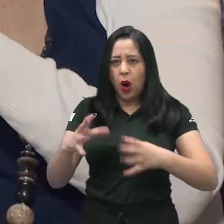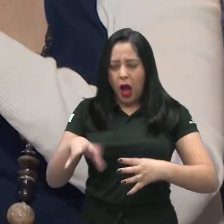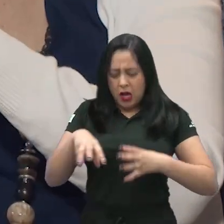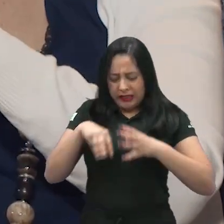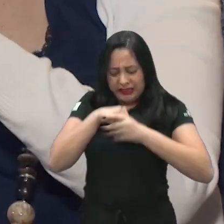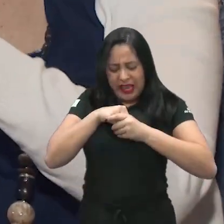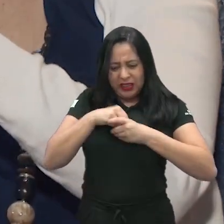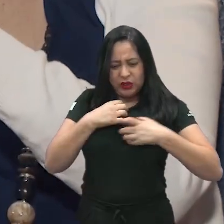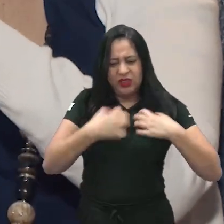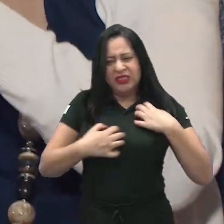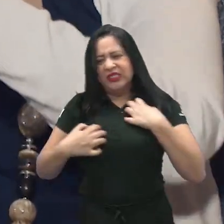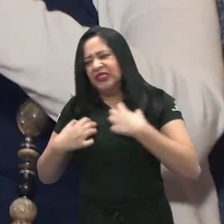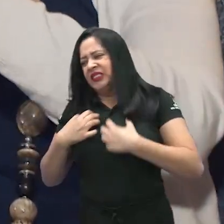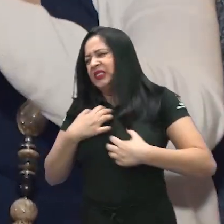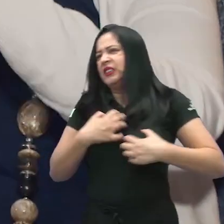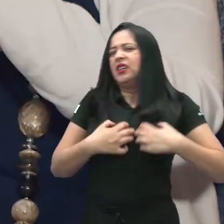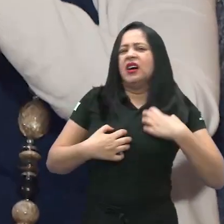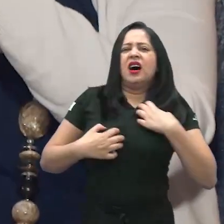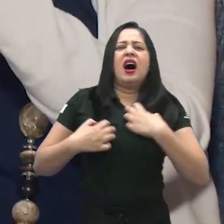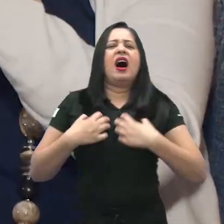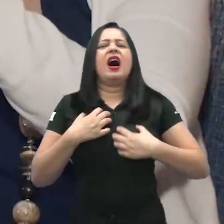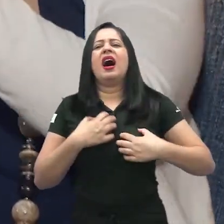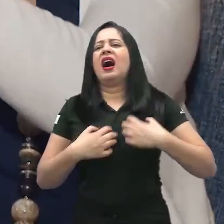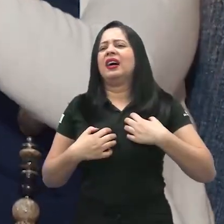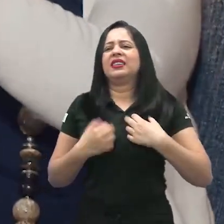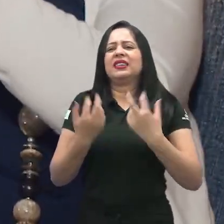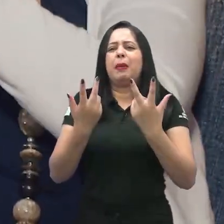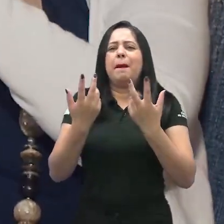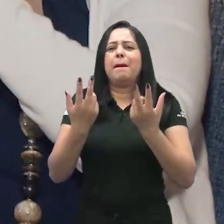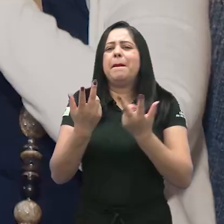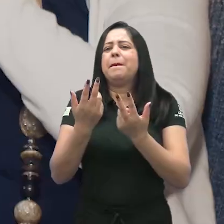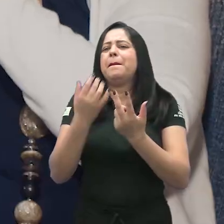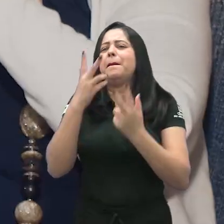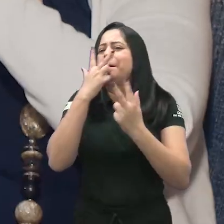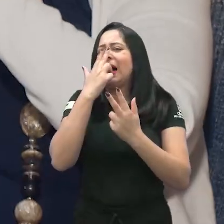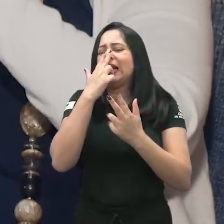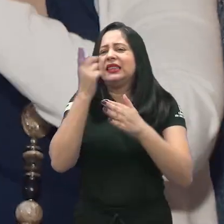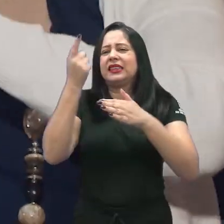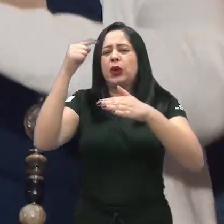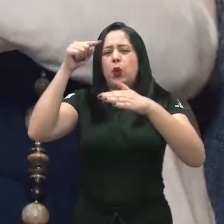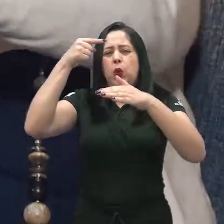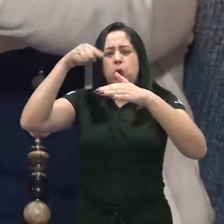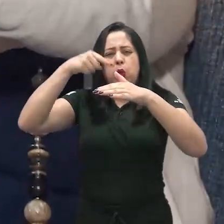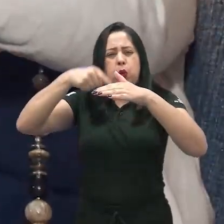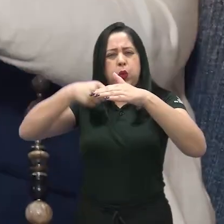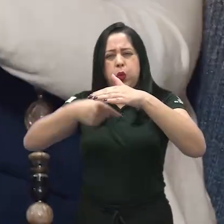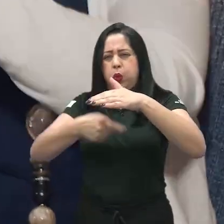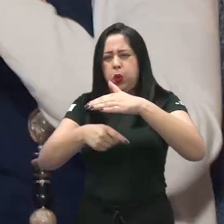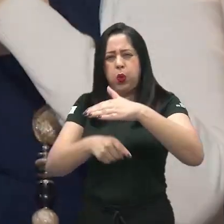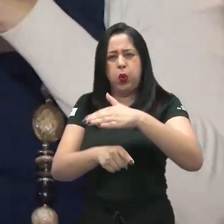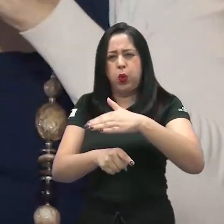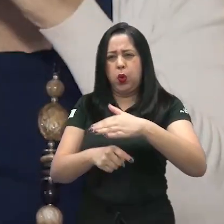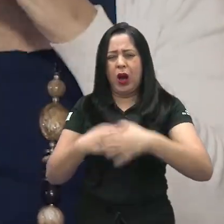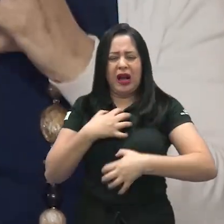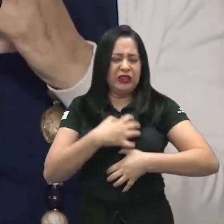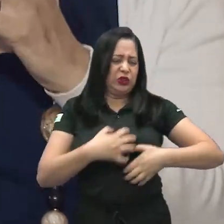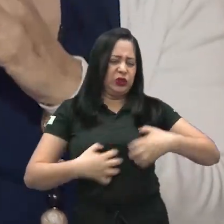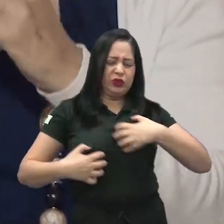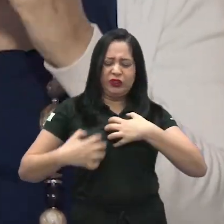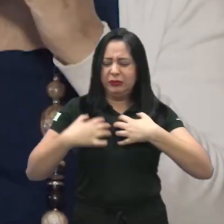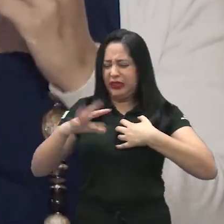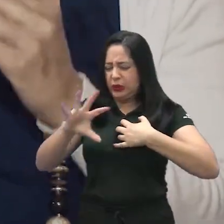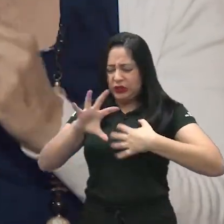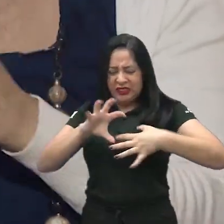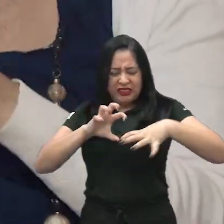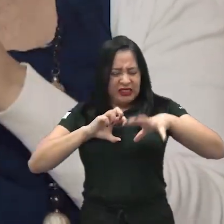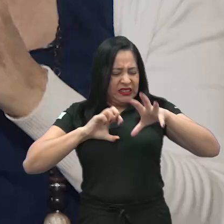dor, ela é como se isso aqui fosse um buraco negro que vai sugar essa pessoa. Vai sugar, vai atraí-lo. O núcleo da dor